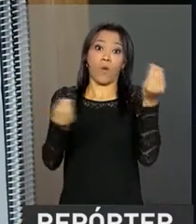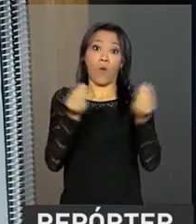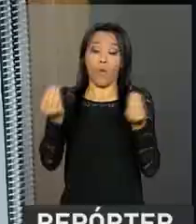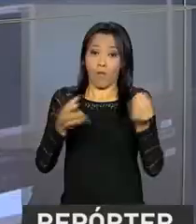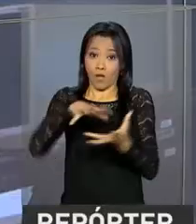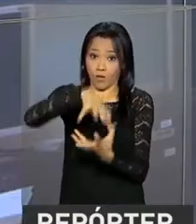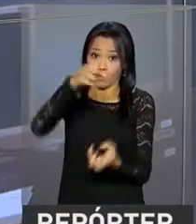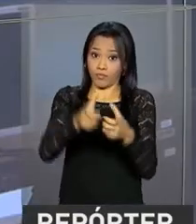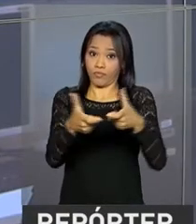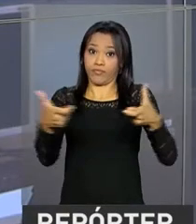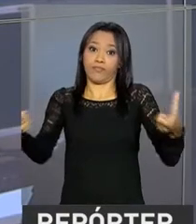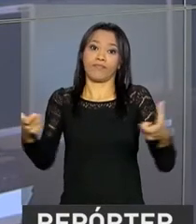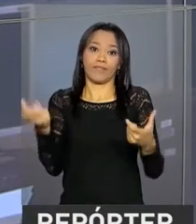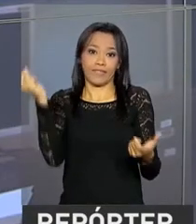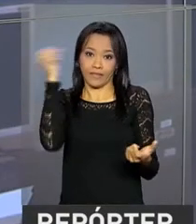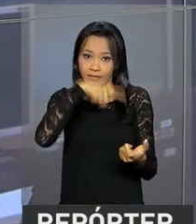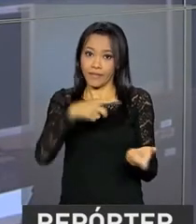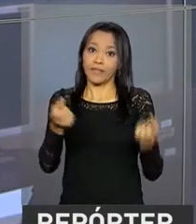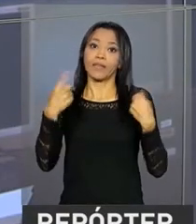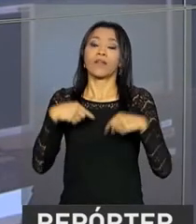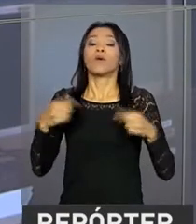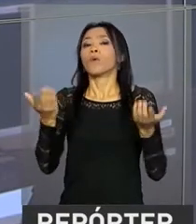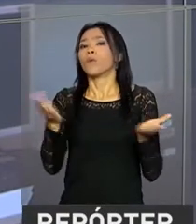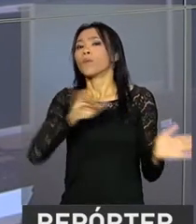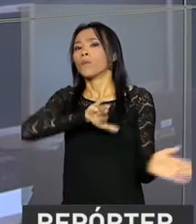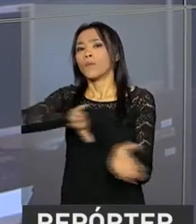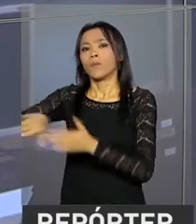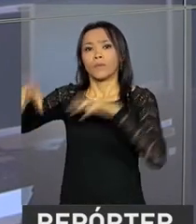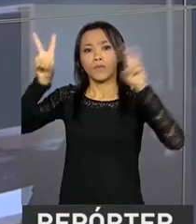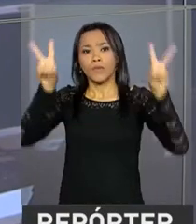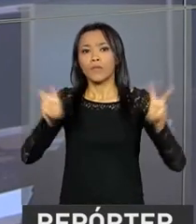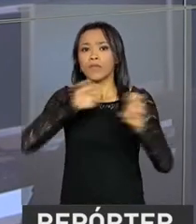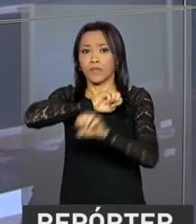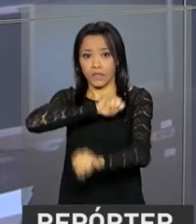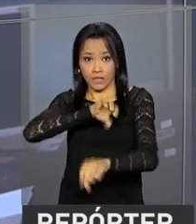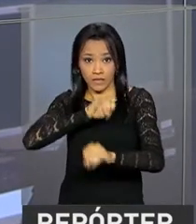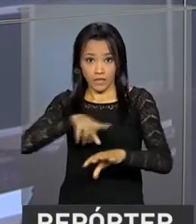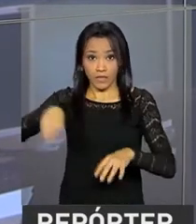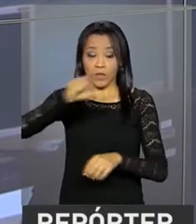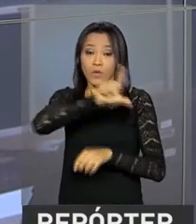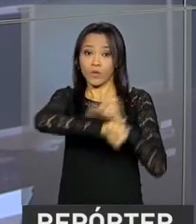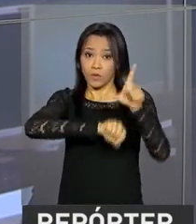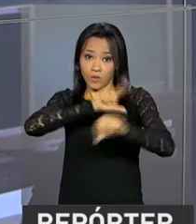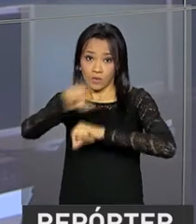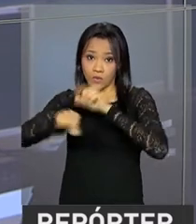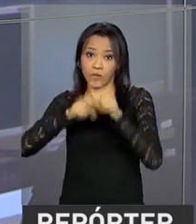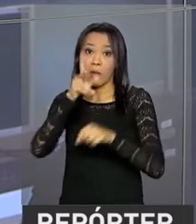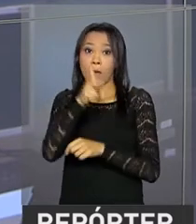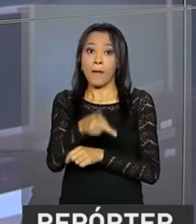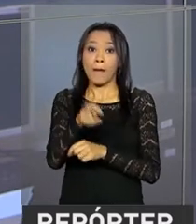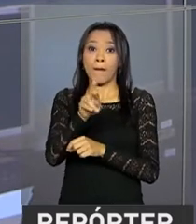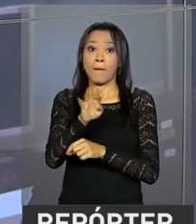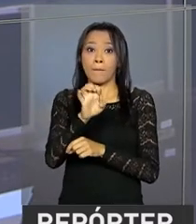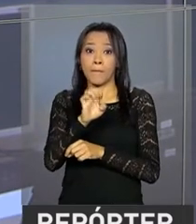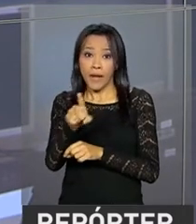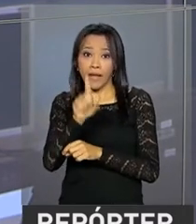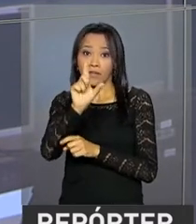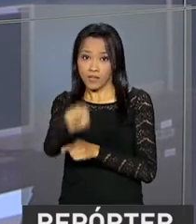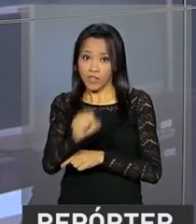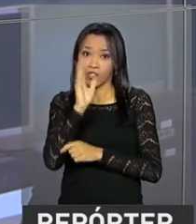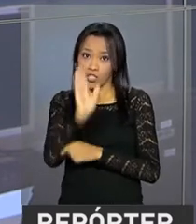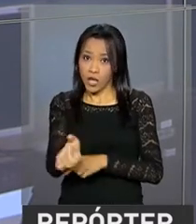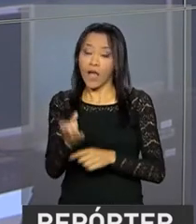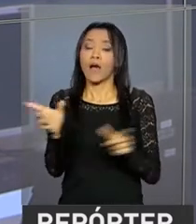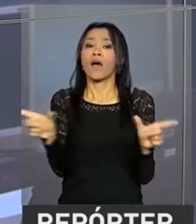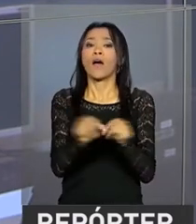segurar. O assunto agora é educação. Os estudantes pré-selecionados no programa Universidade para Todos, o ProUni,